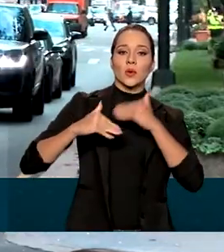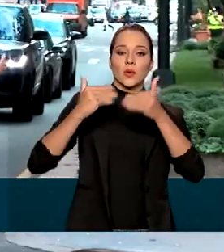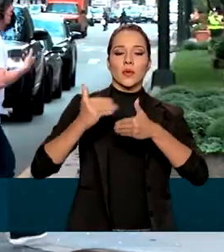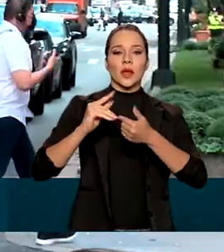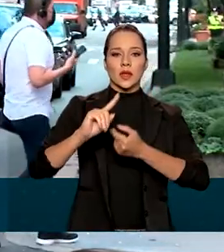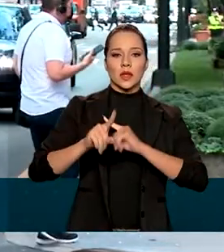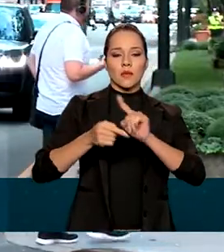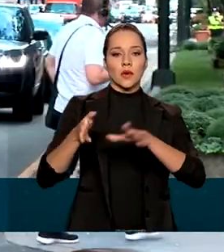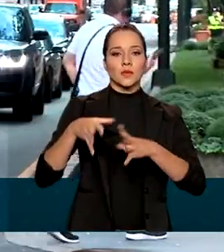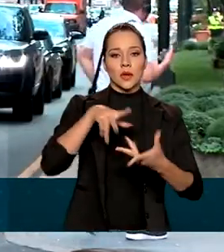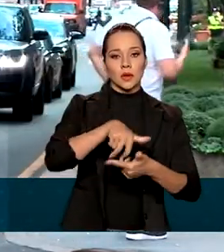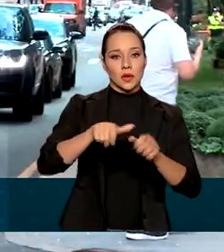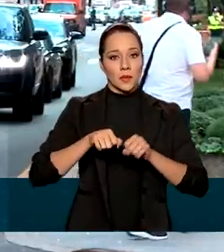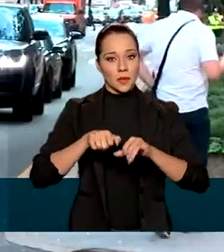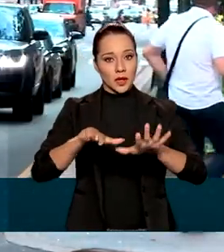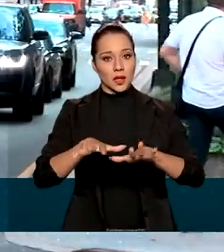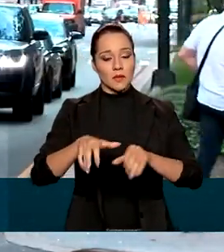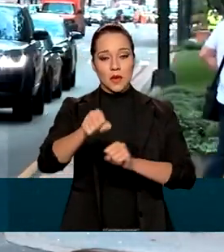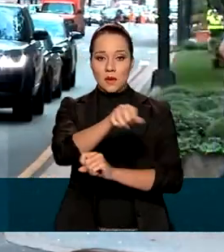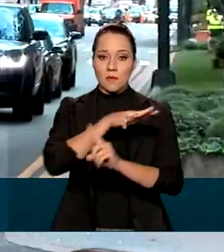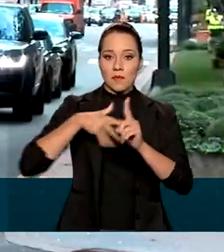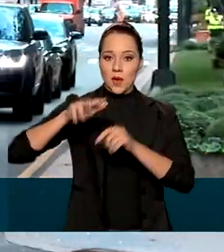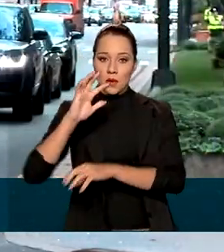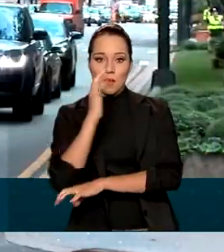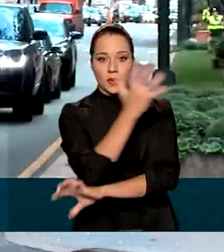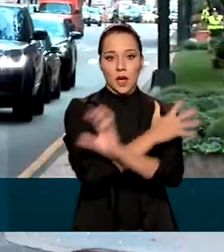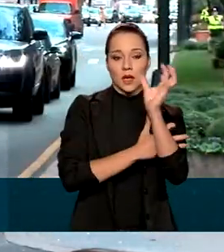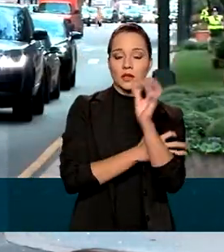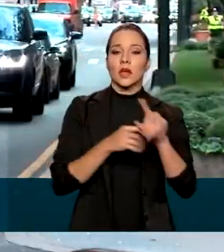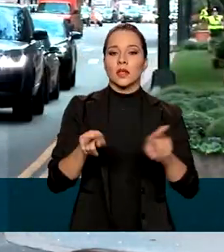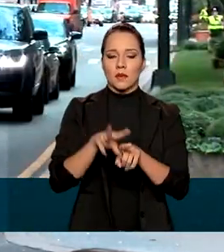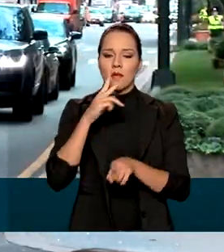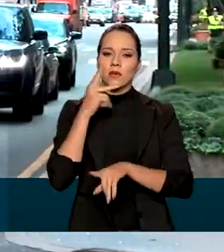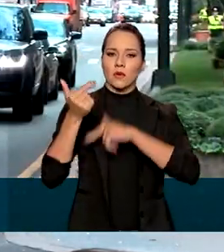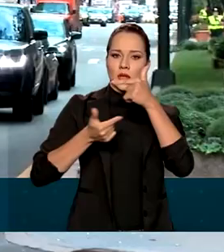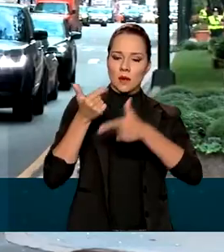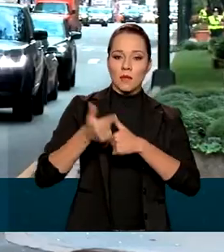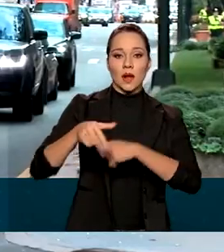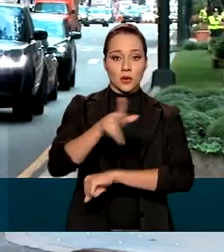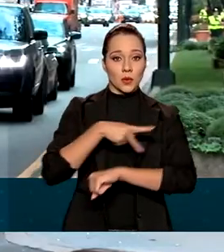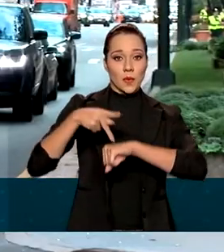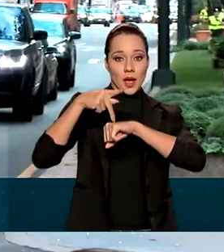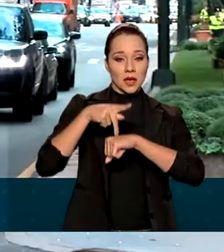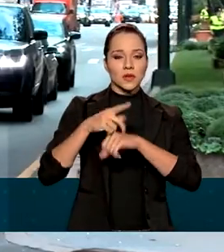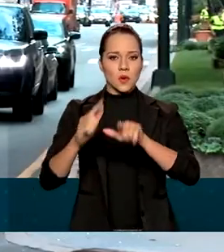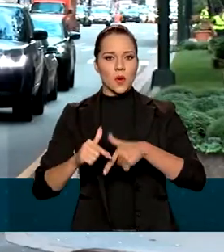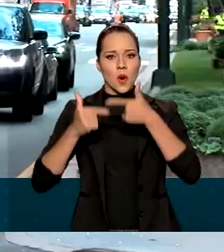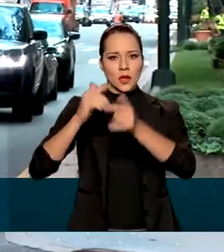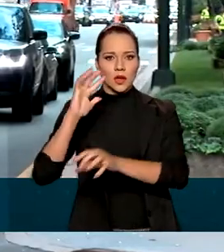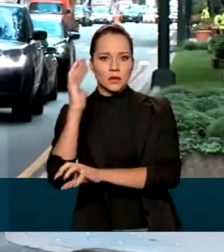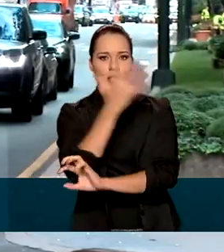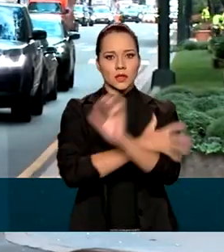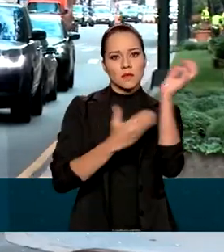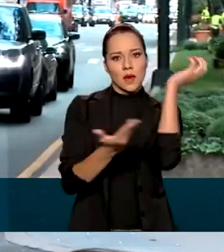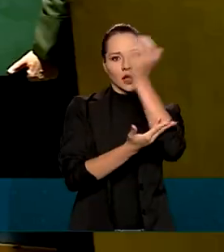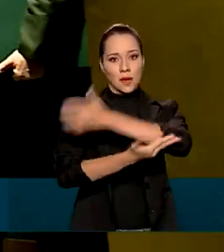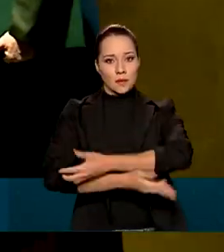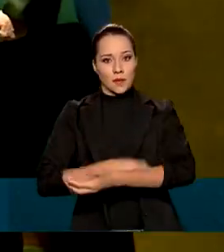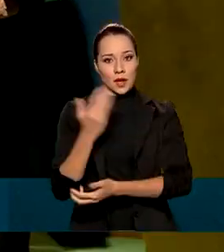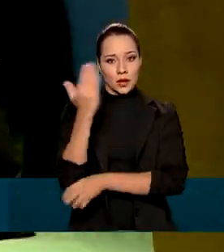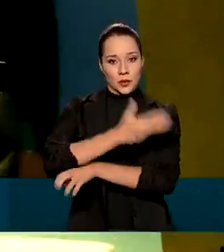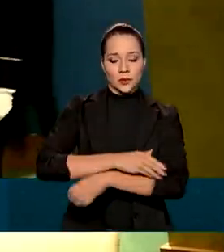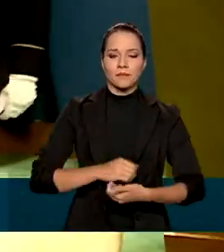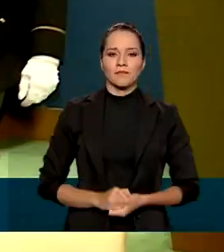após a pandemia, meio ambiente e destacar a atuação do país no combate ao desmatamento.